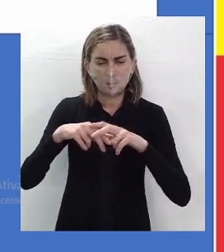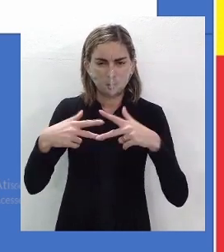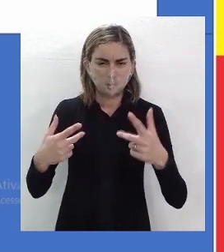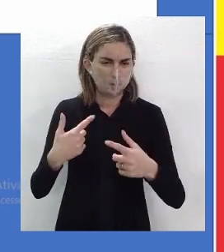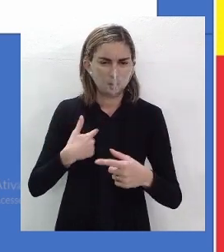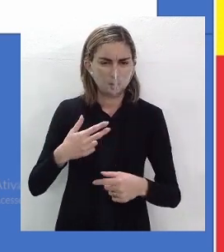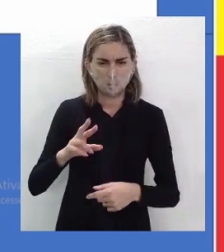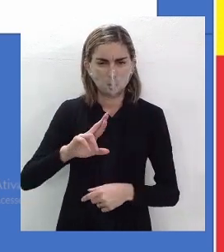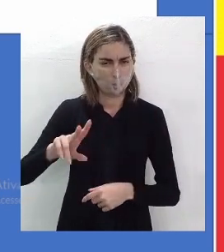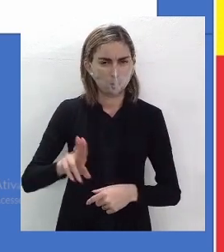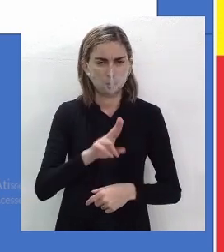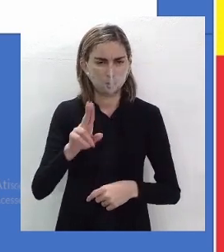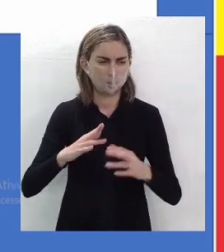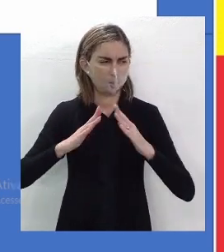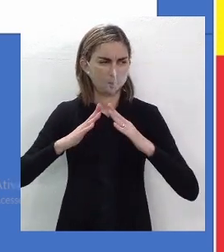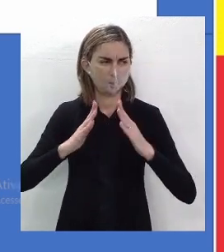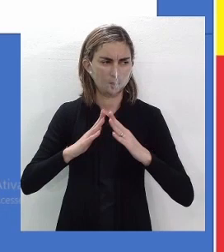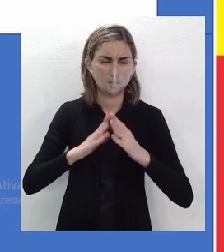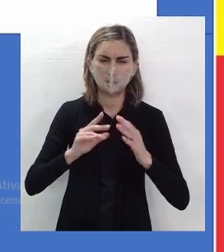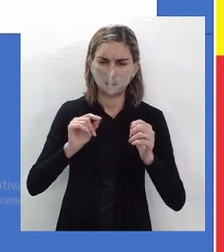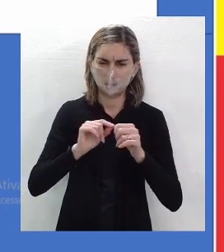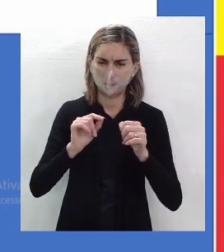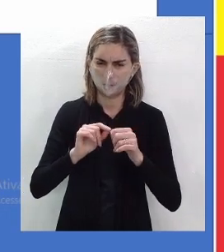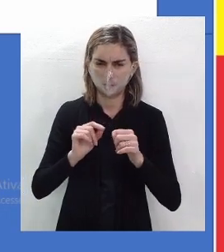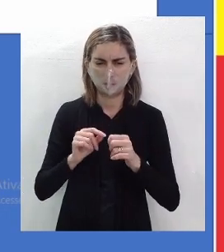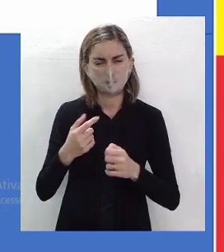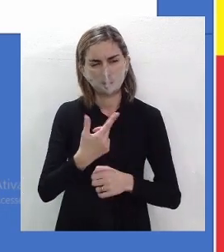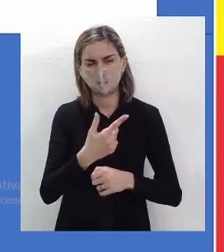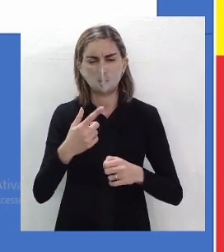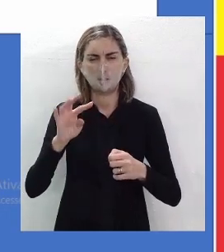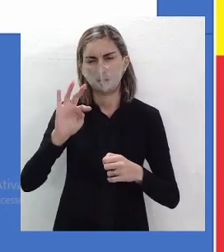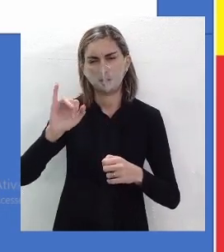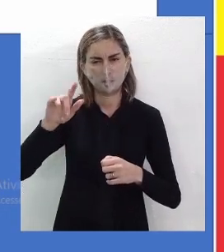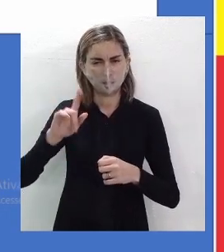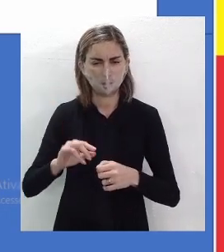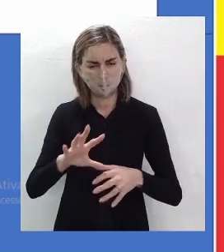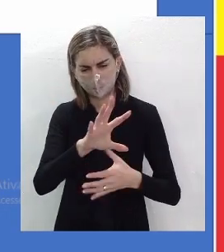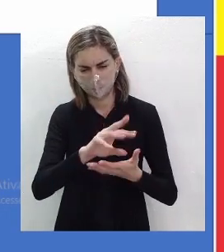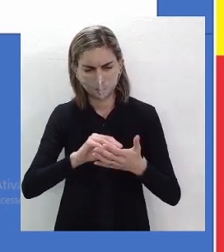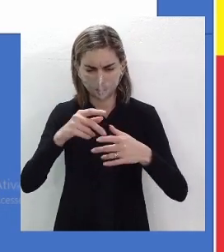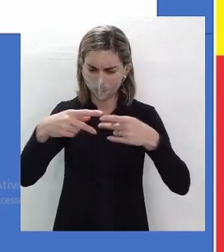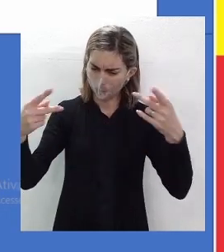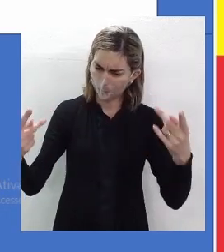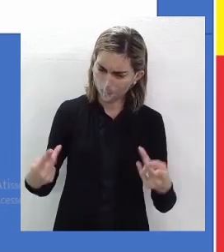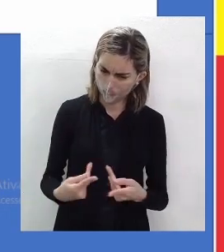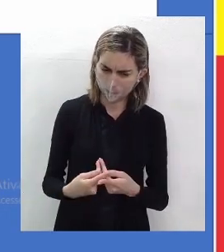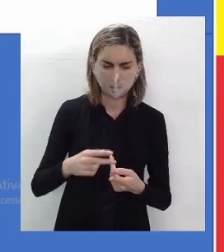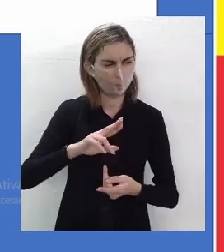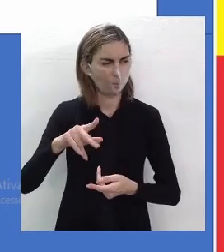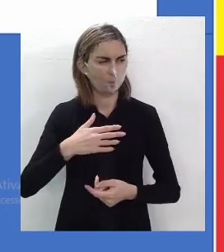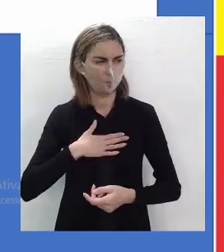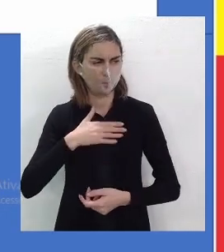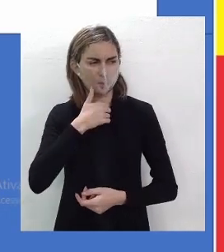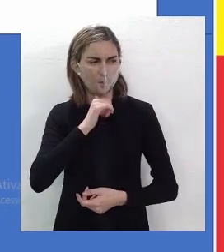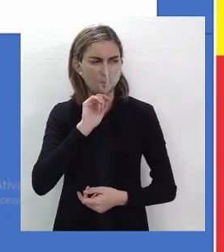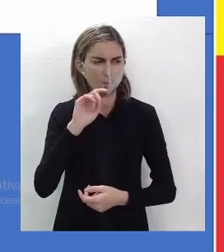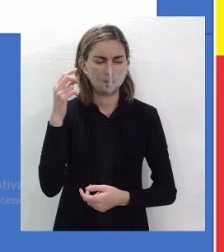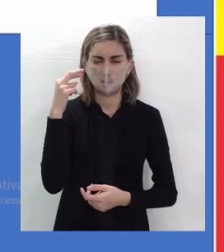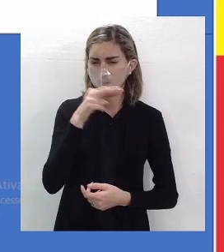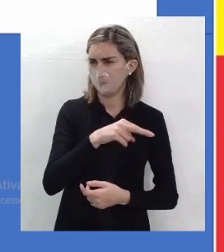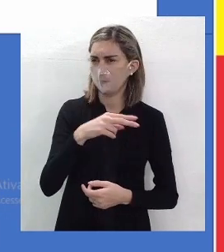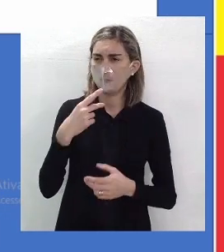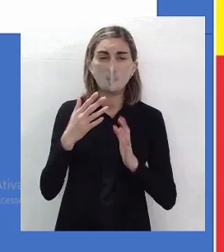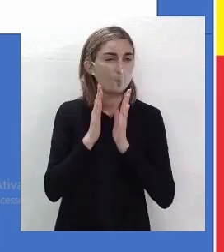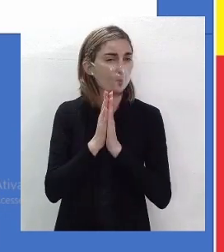gente não utiliza mais em casa, me inspirei aí com o Tiago West. Peguei um prato, não é? Que a minha mãe não veja esse vídeo,